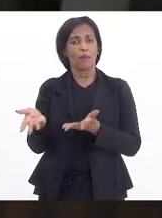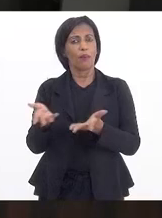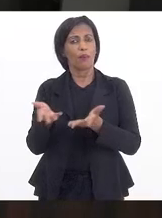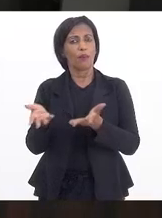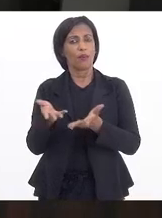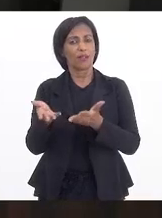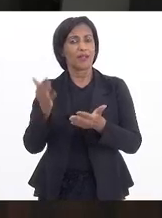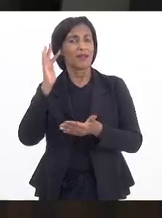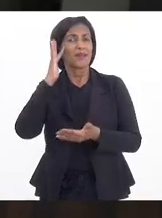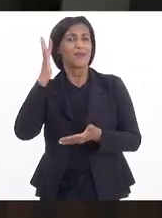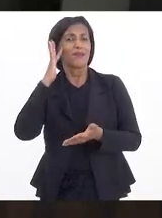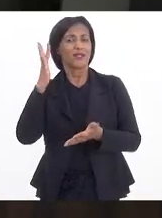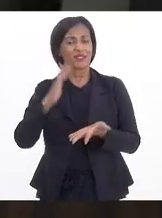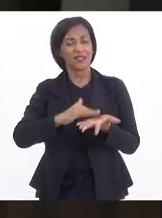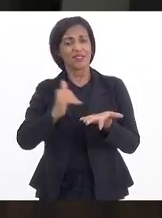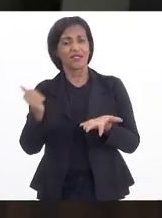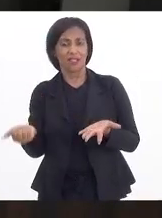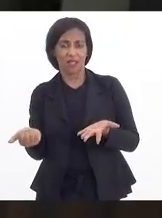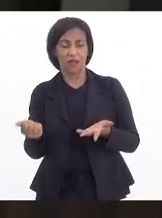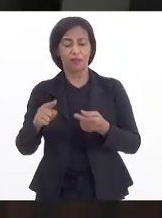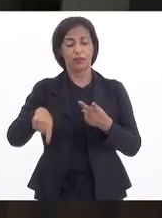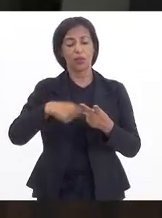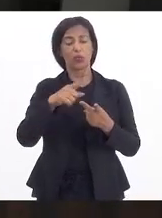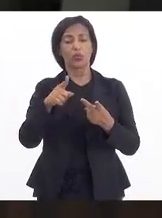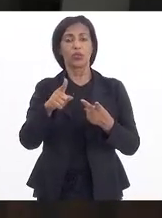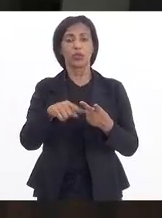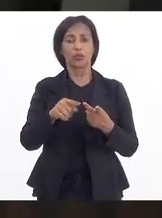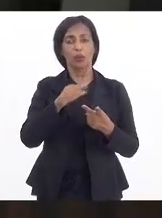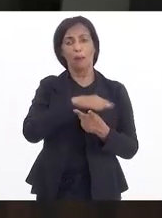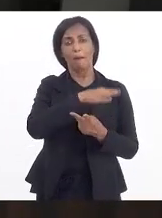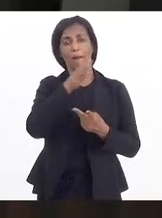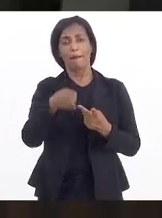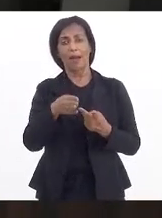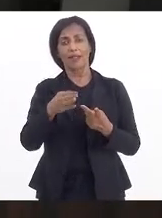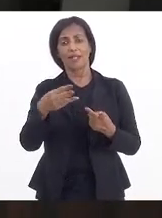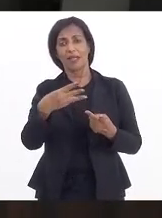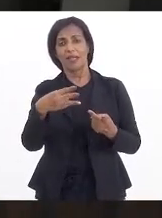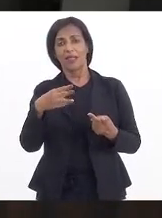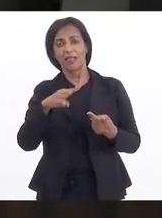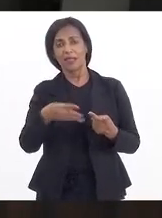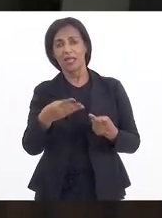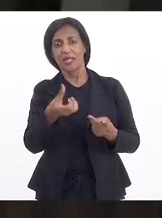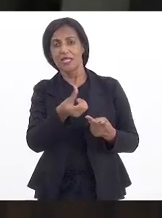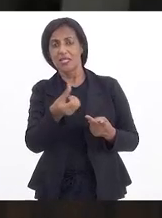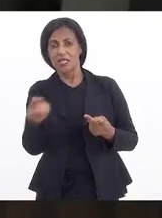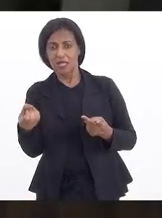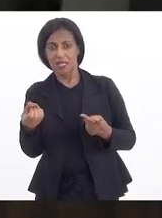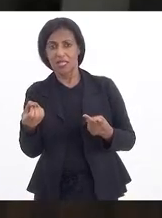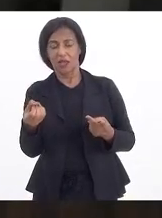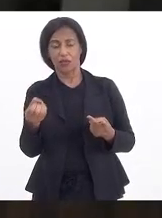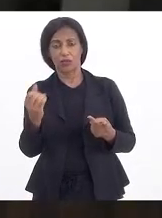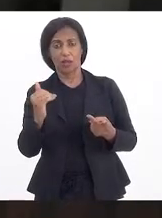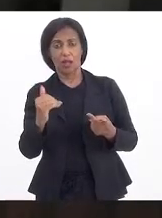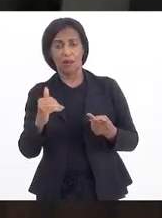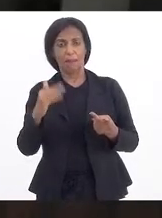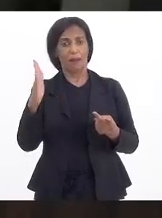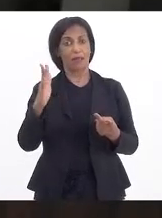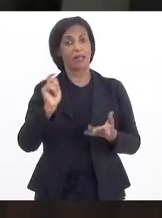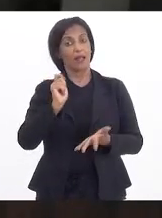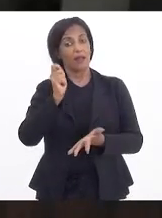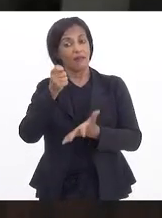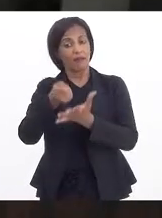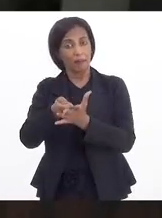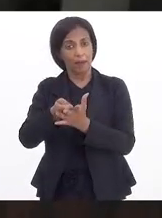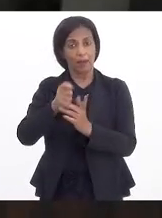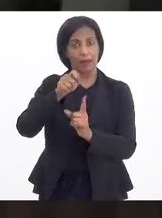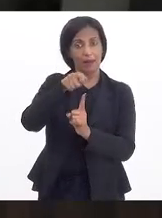benéfica Imagina ela sair do sítio segundo momento é quando passa de 3.600 nós estamos propondo é justamente isso ela vai pagar